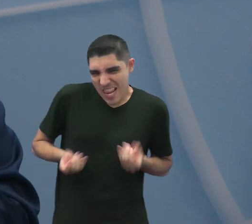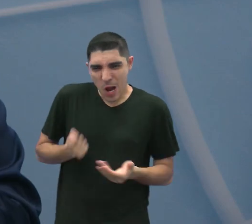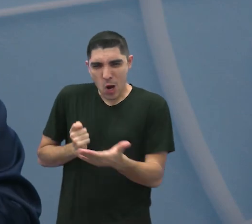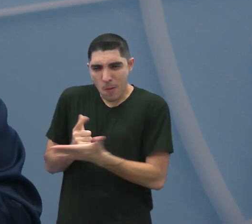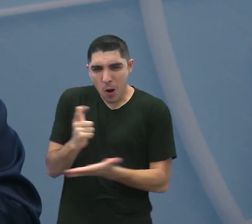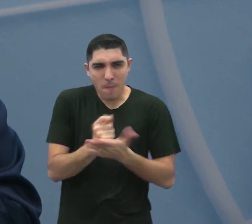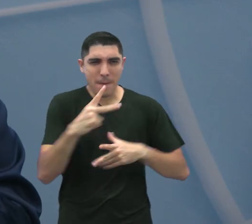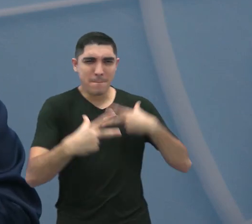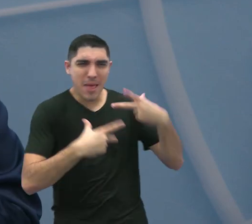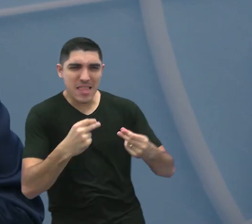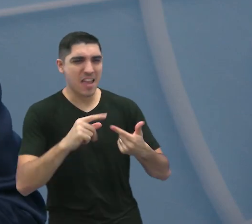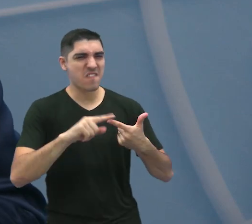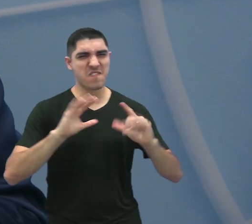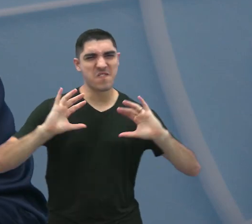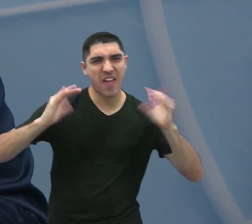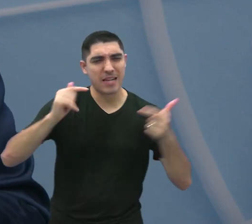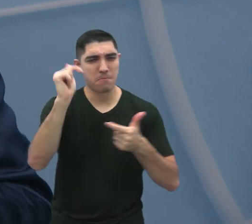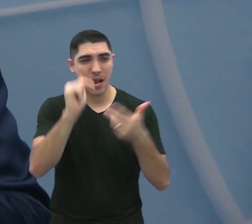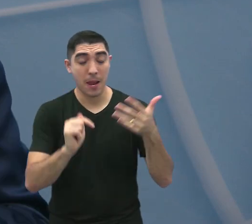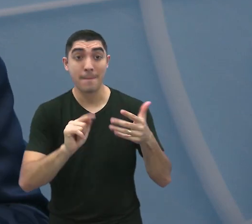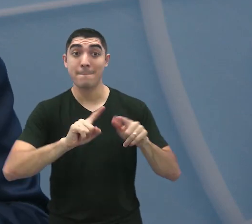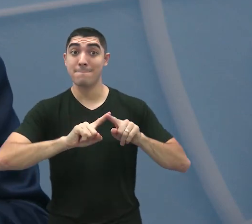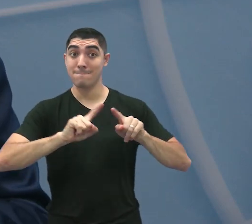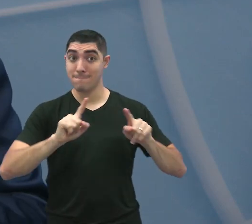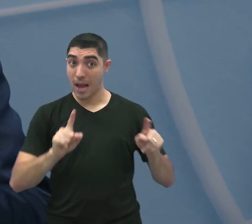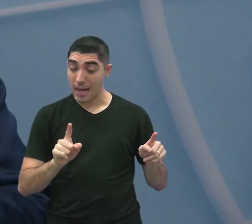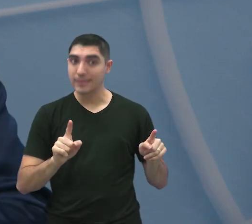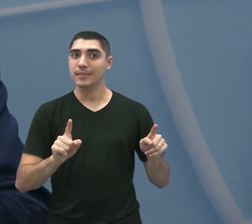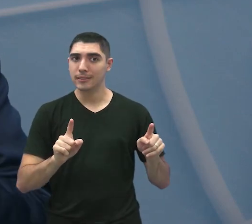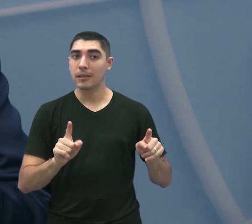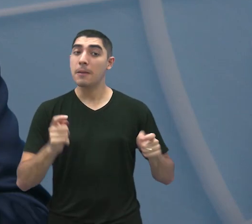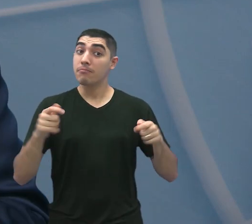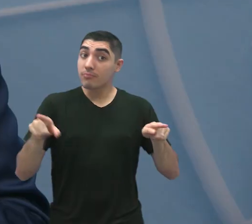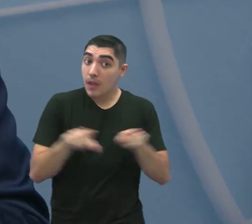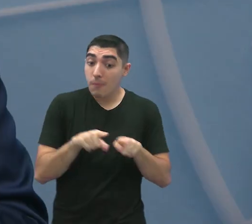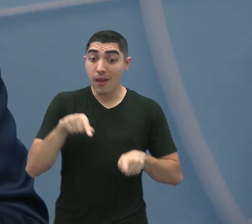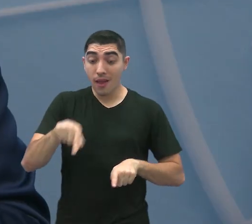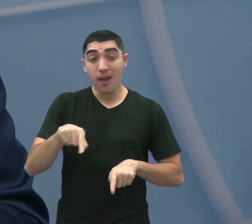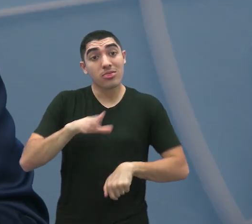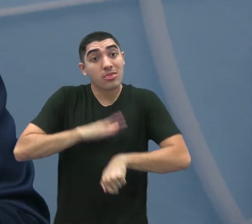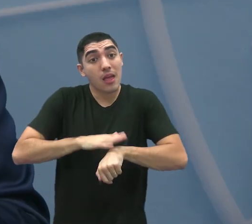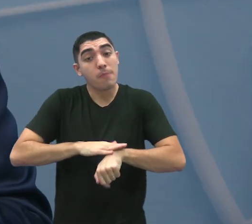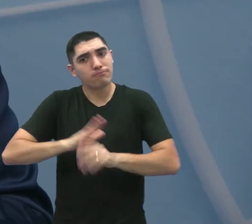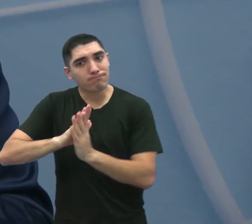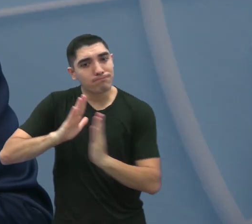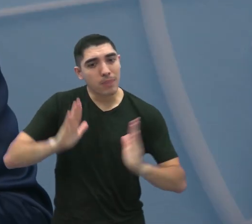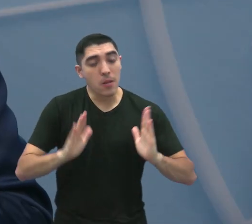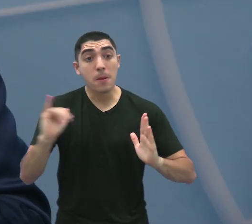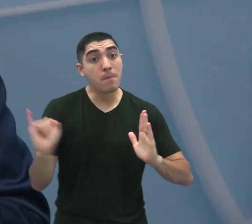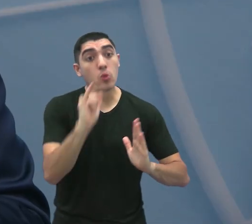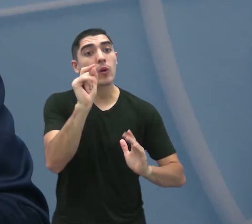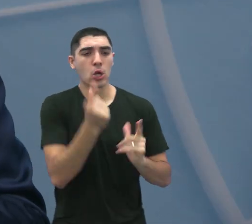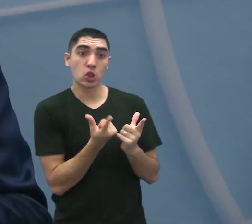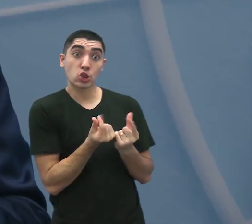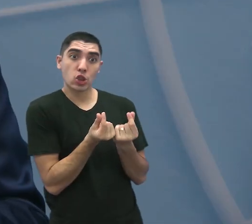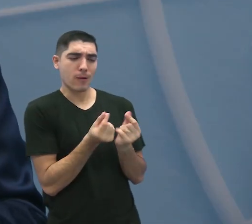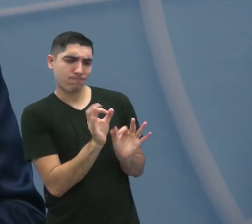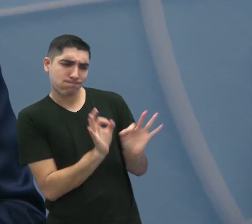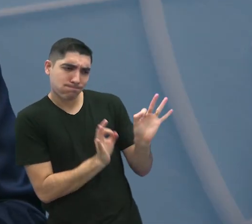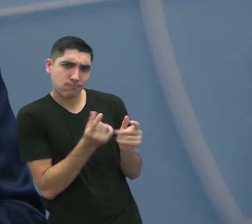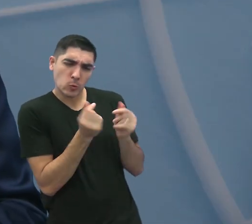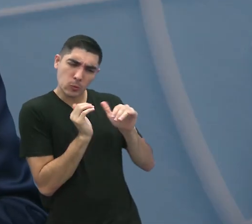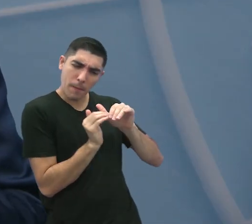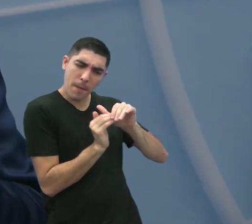esse também é um período perfeito para reorganizar as finanças e começar o próximo ano